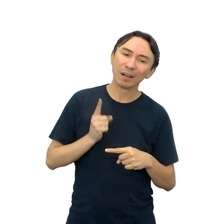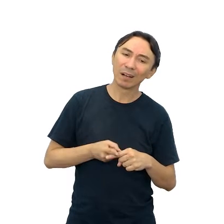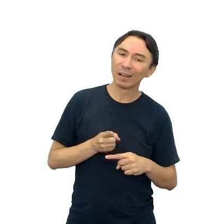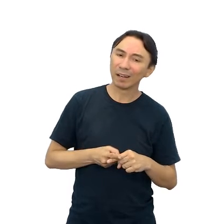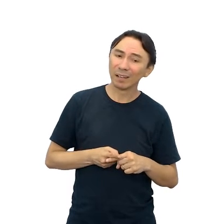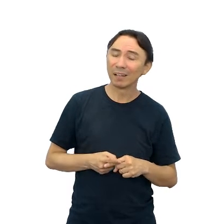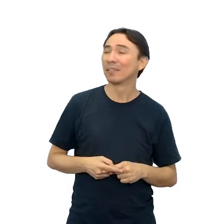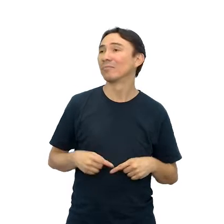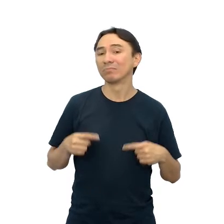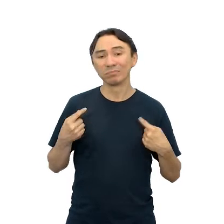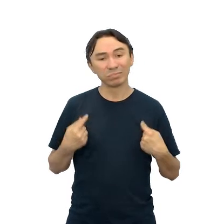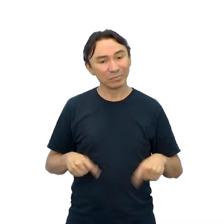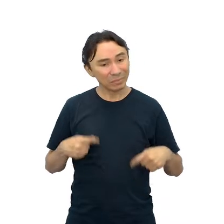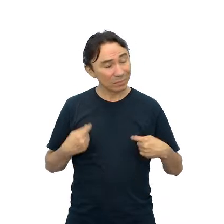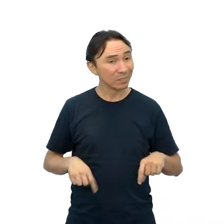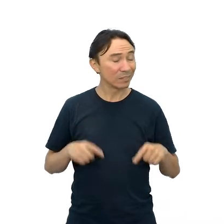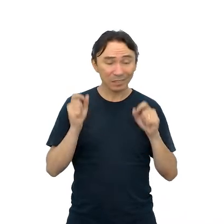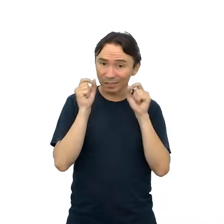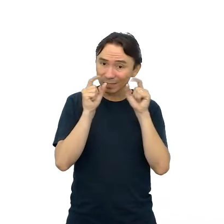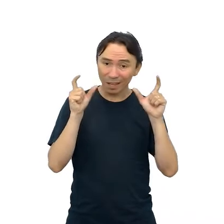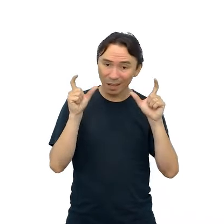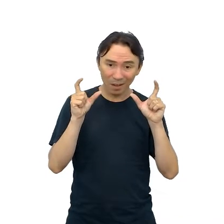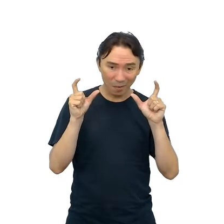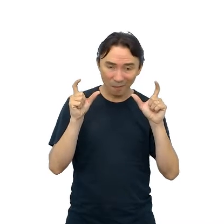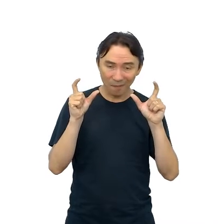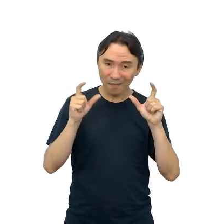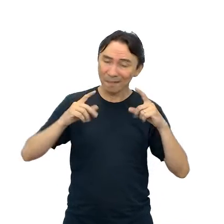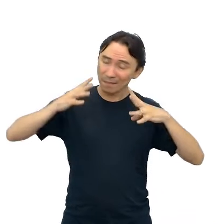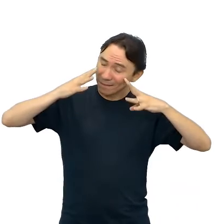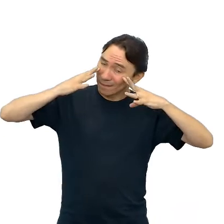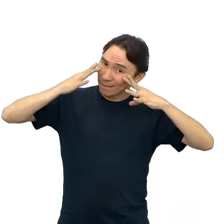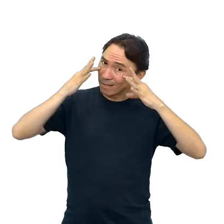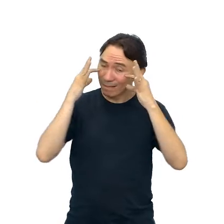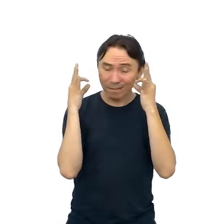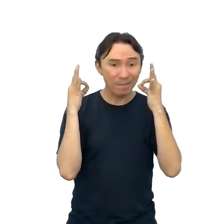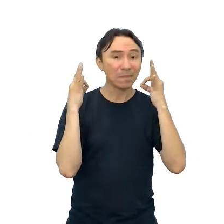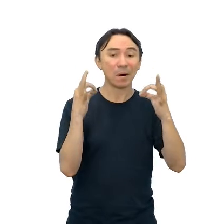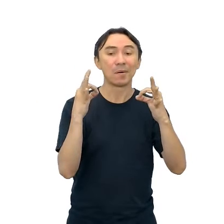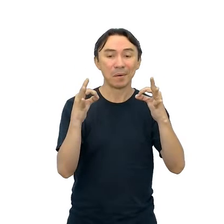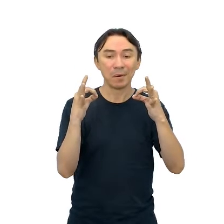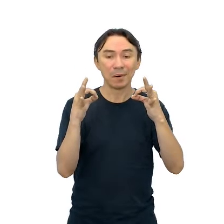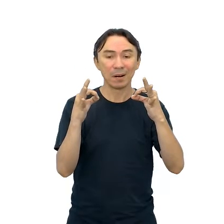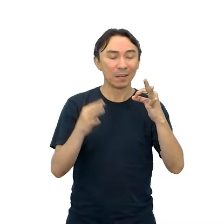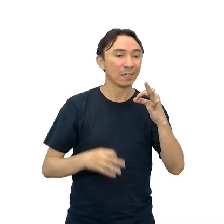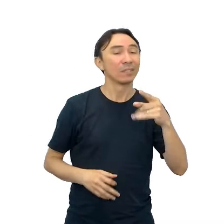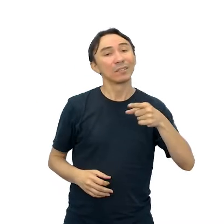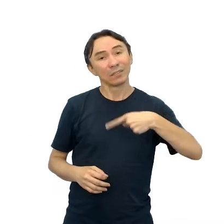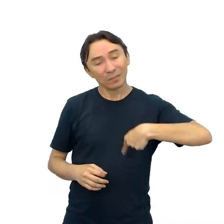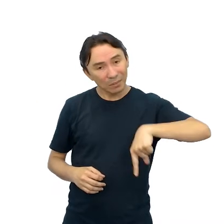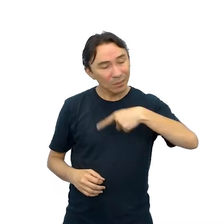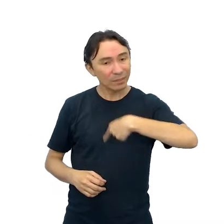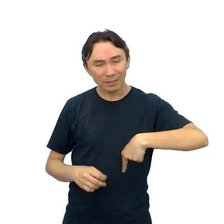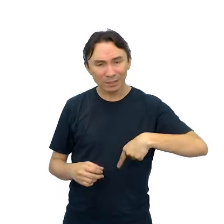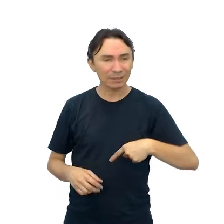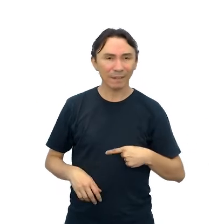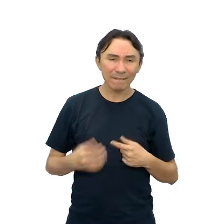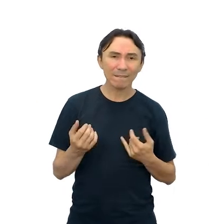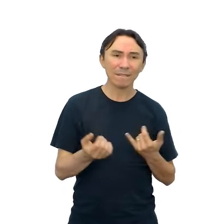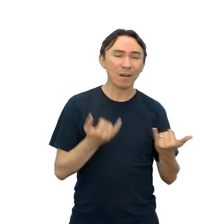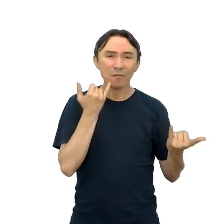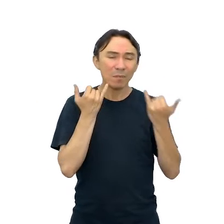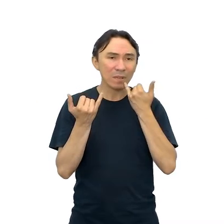atenção, né, para que nós consigamos processar todas essas